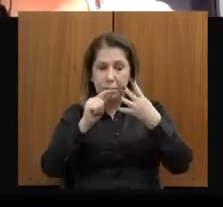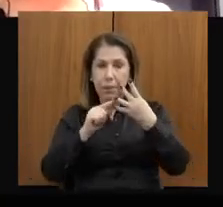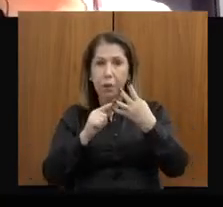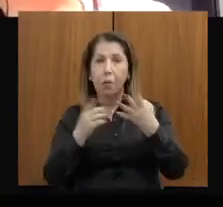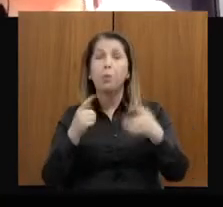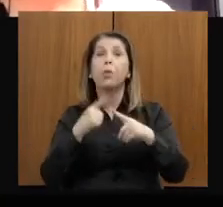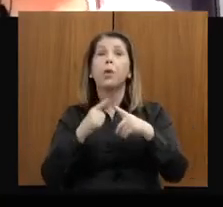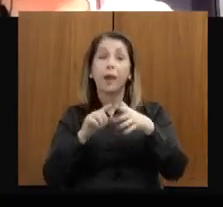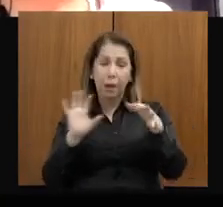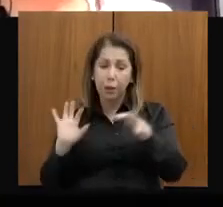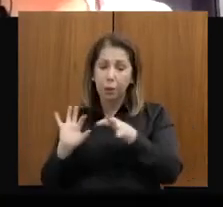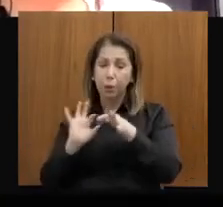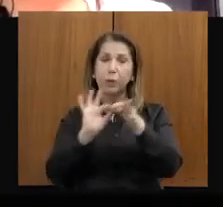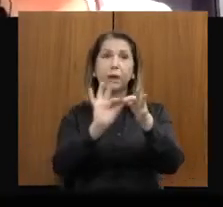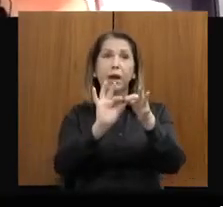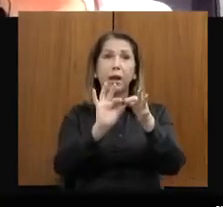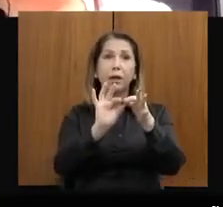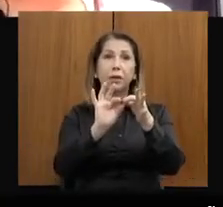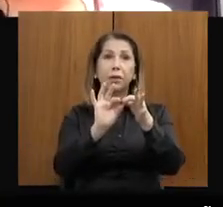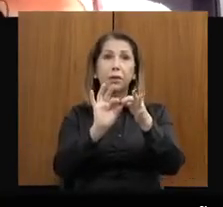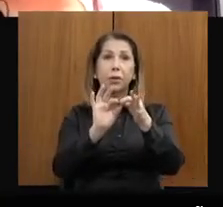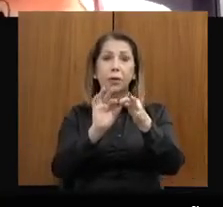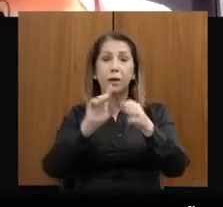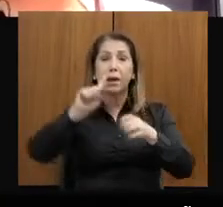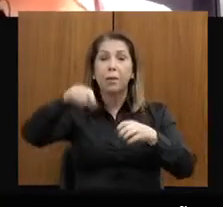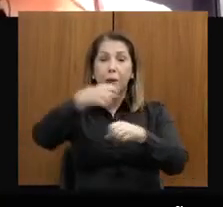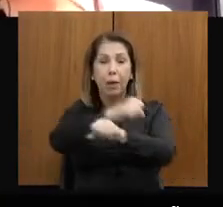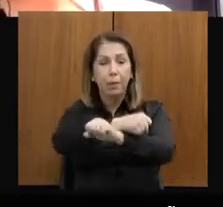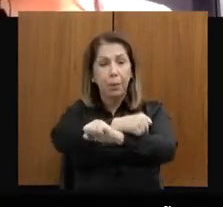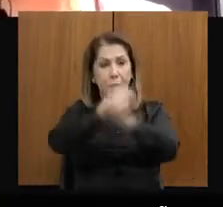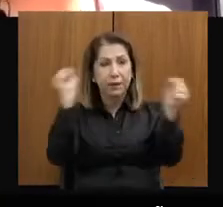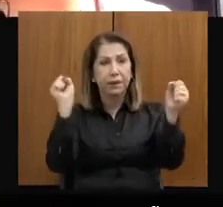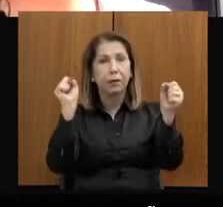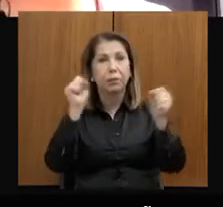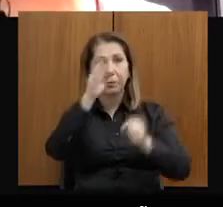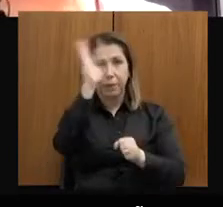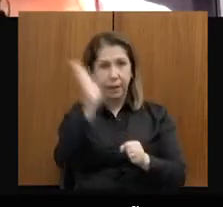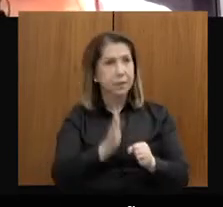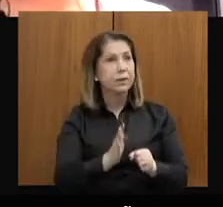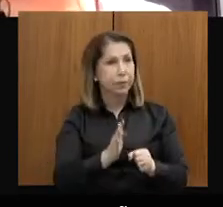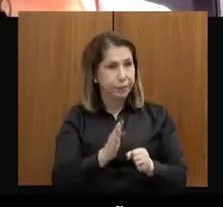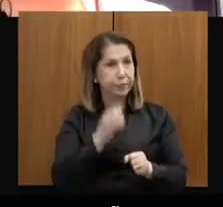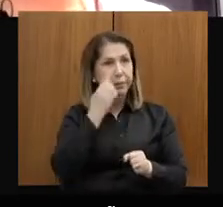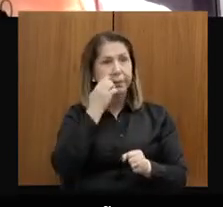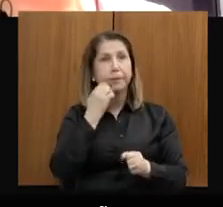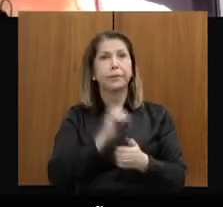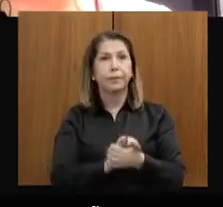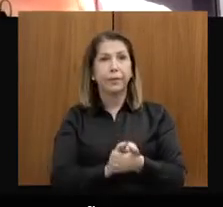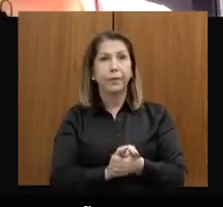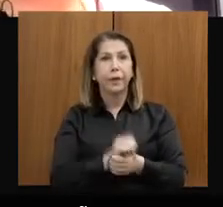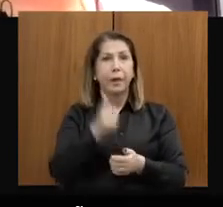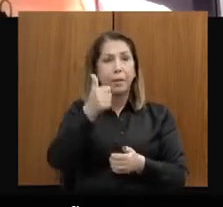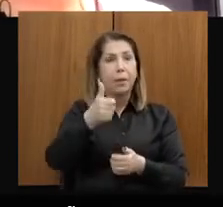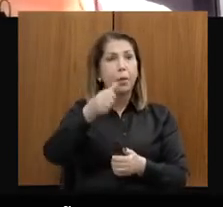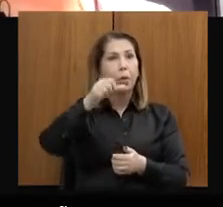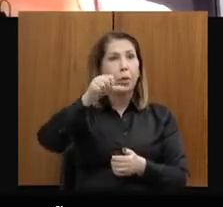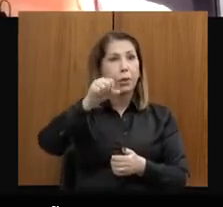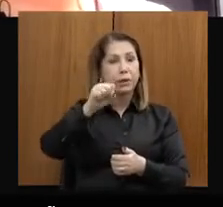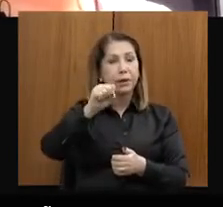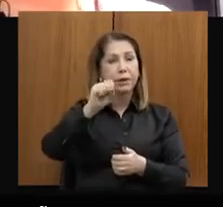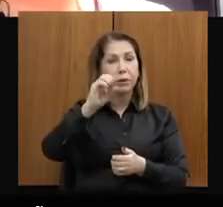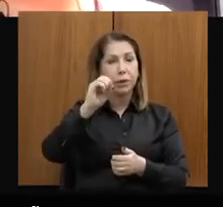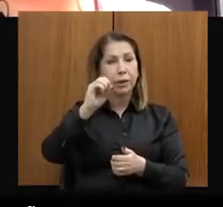de um contexto é de imediato pós Abolição no Brasil um pouco depois de 1888